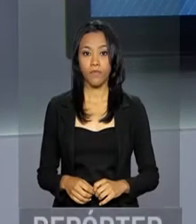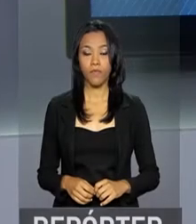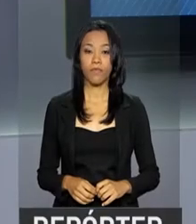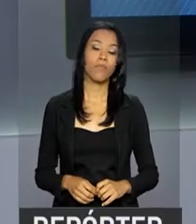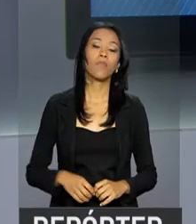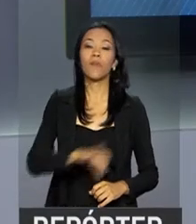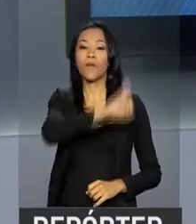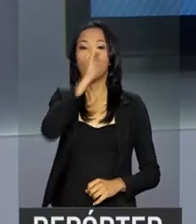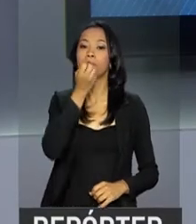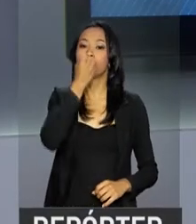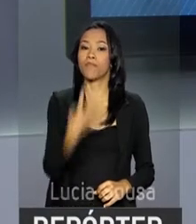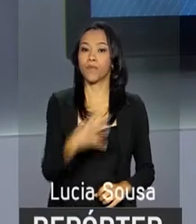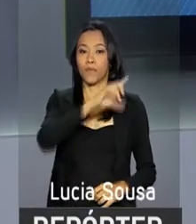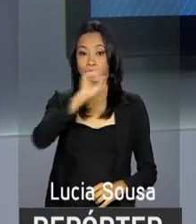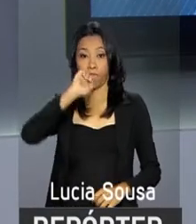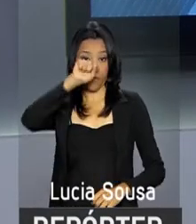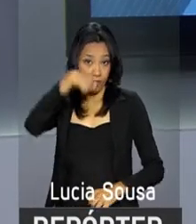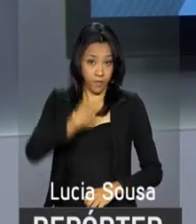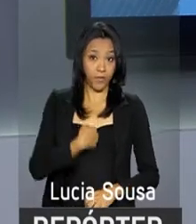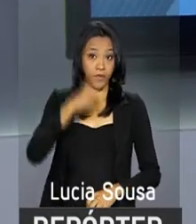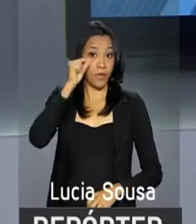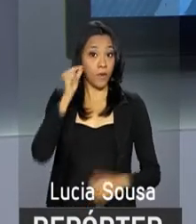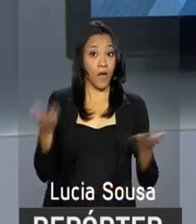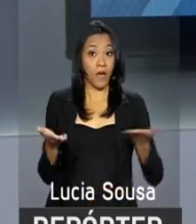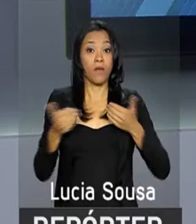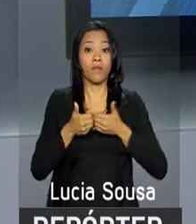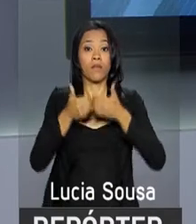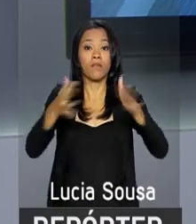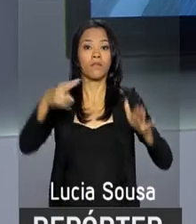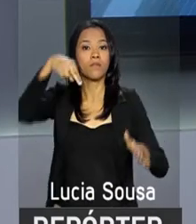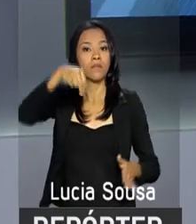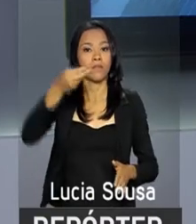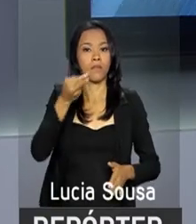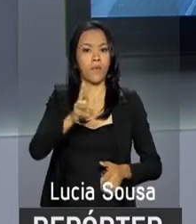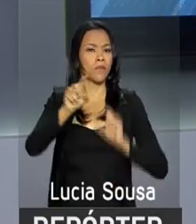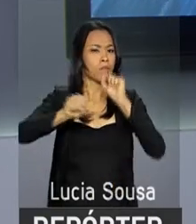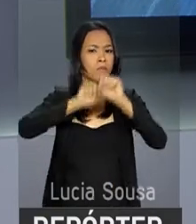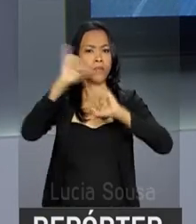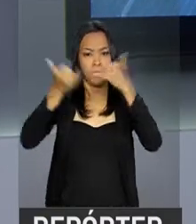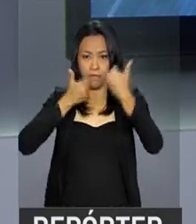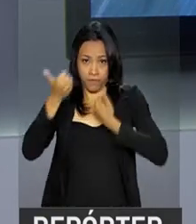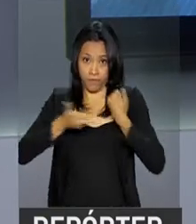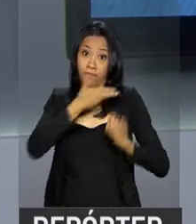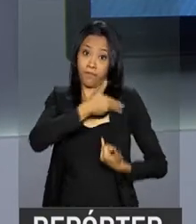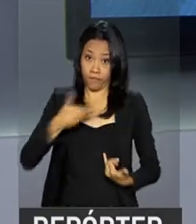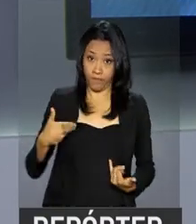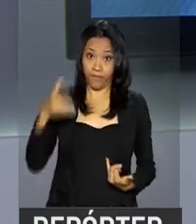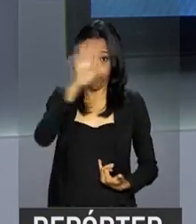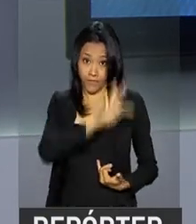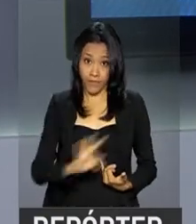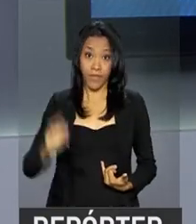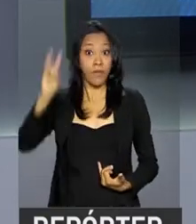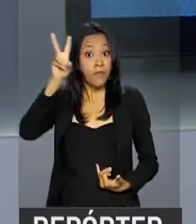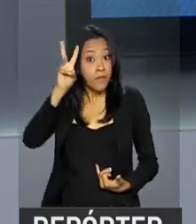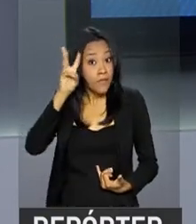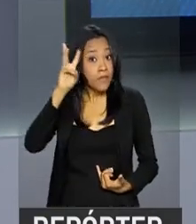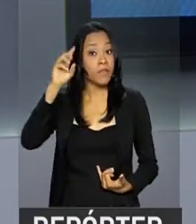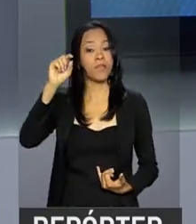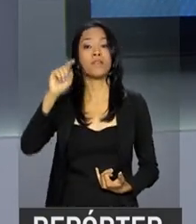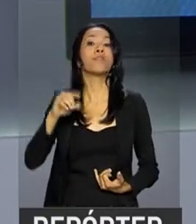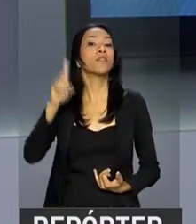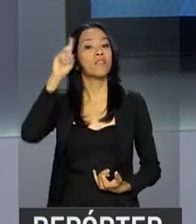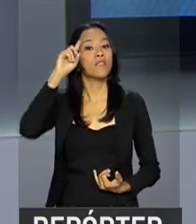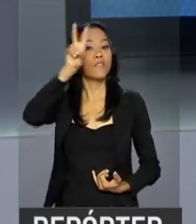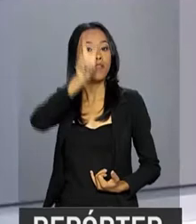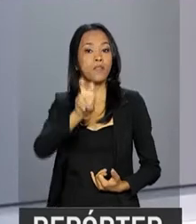olá bom dia eu sou thaíssa dias e começa agora o repórter nbr com as notícias do governo federal desta terça feira 5 de